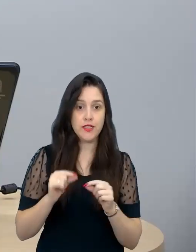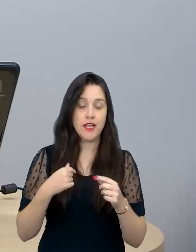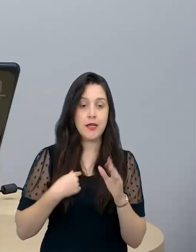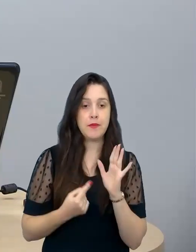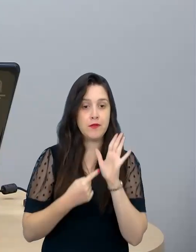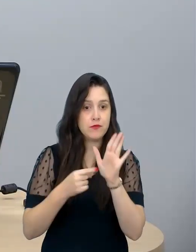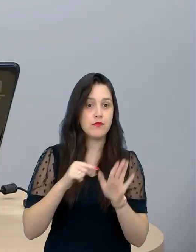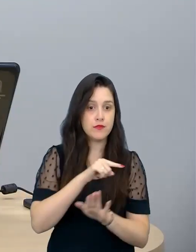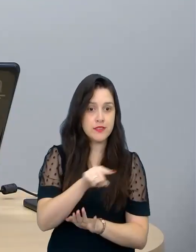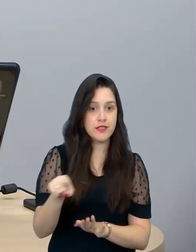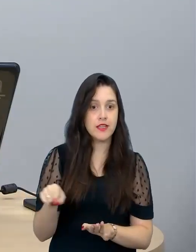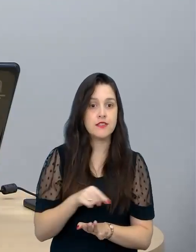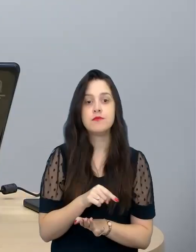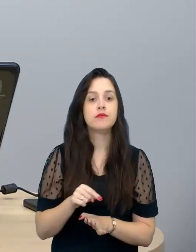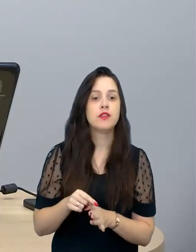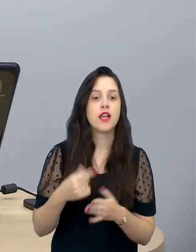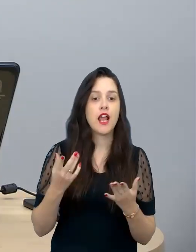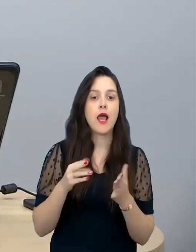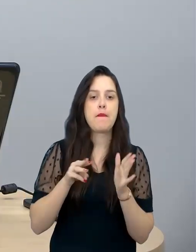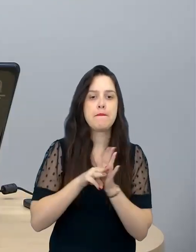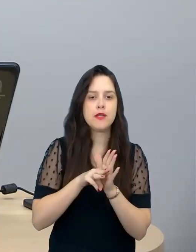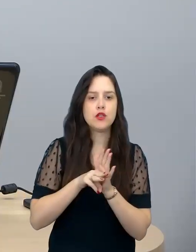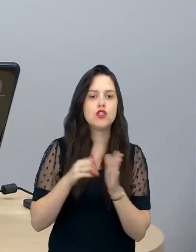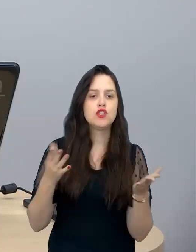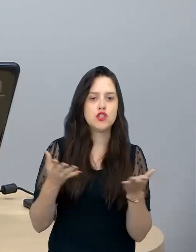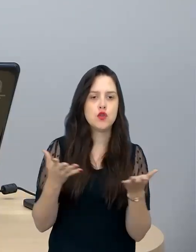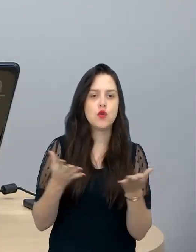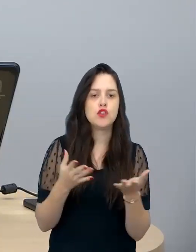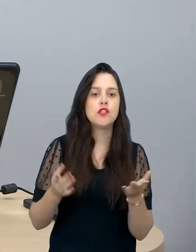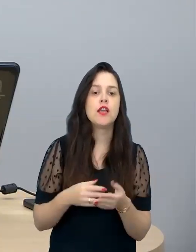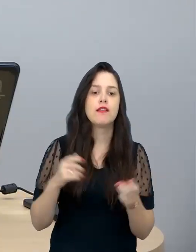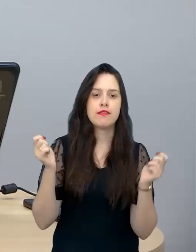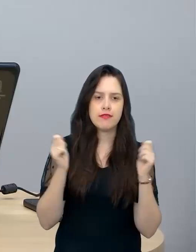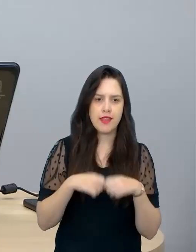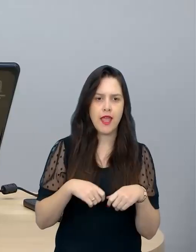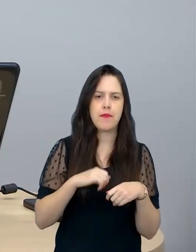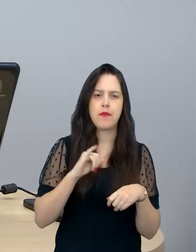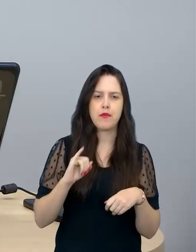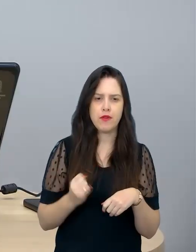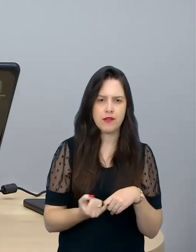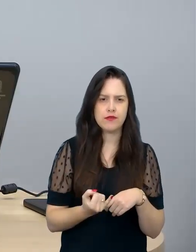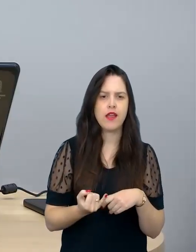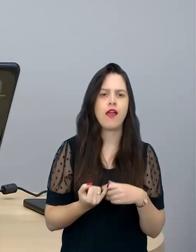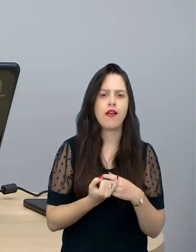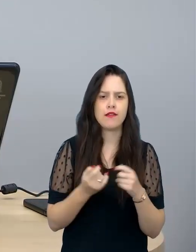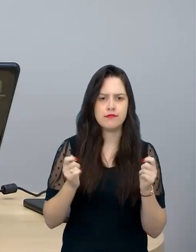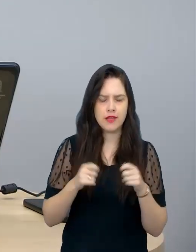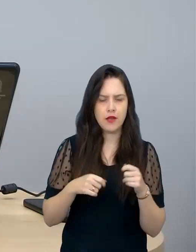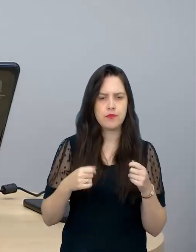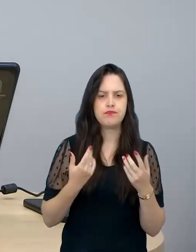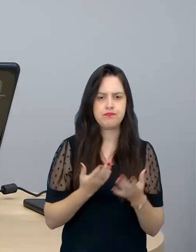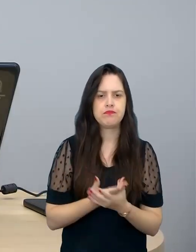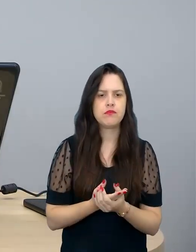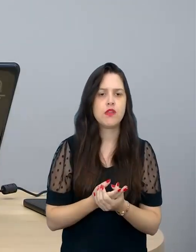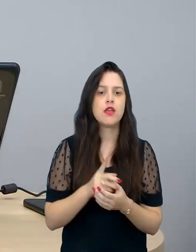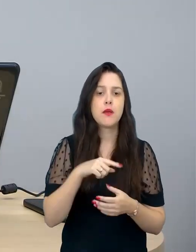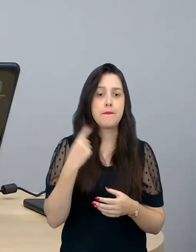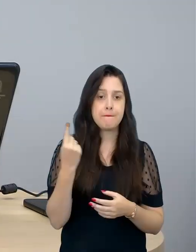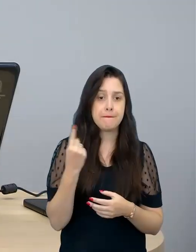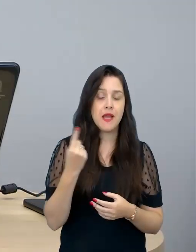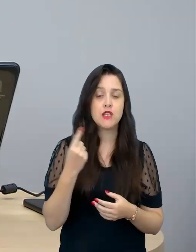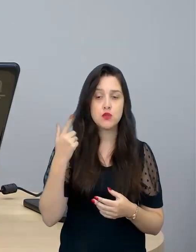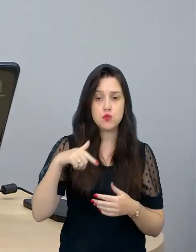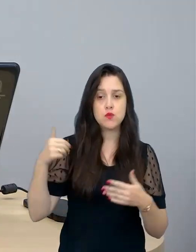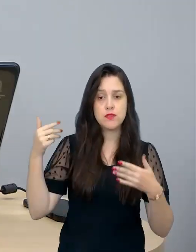vocês essa metodologia ativa, né? Só para a gente conseguir dar seguimento focando aí na etapa de contextualização. Então, no próximo slide, por